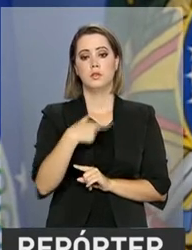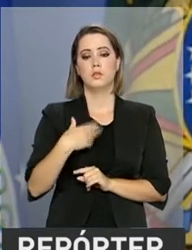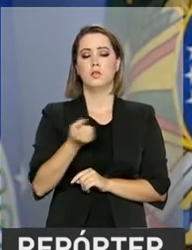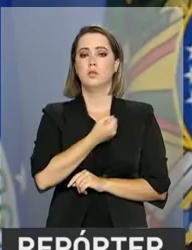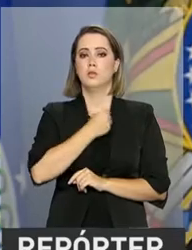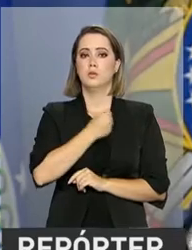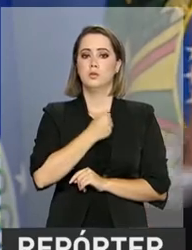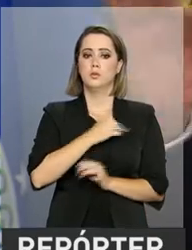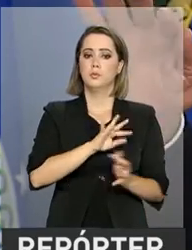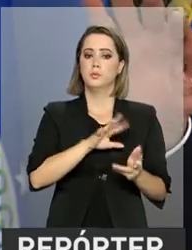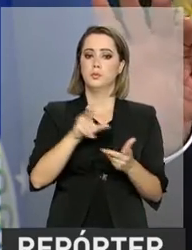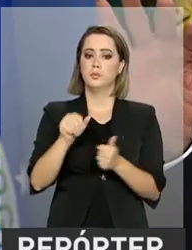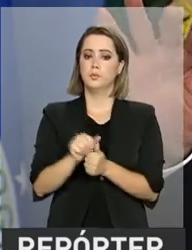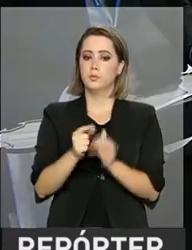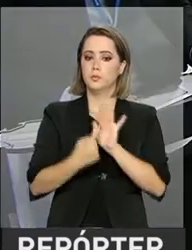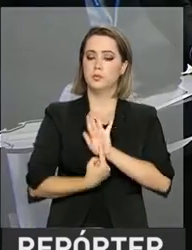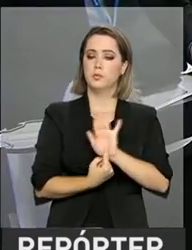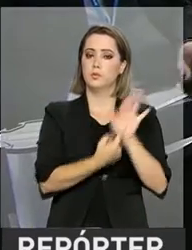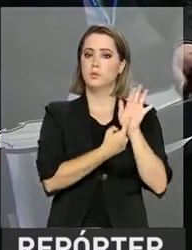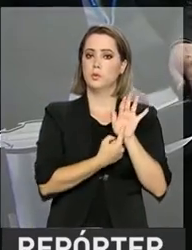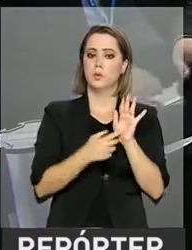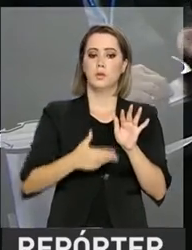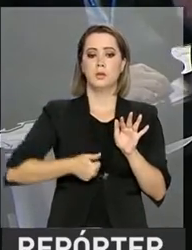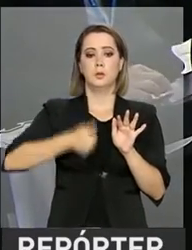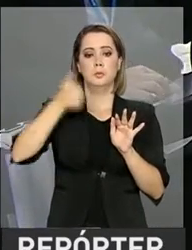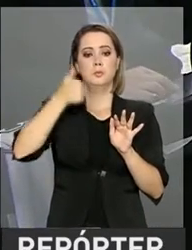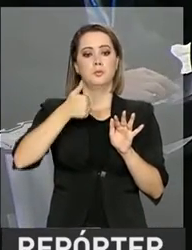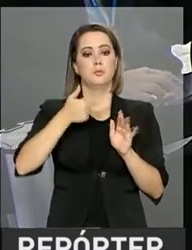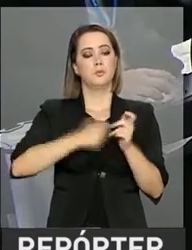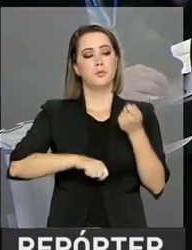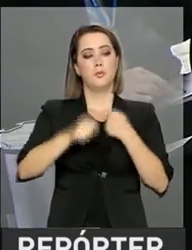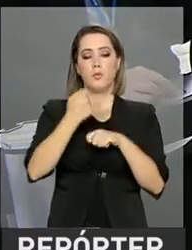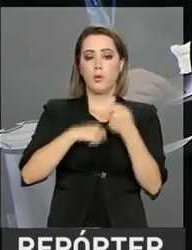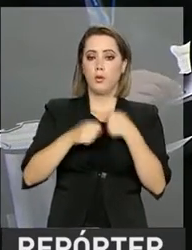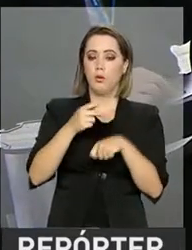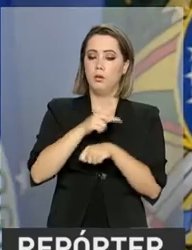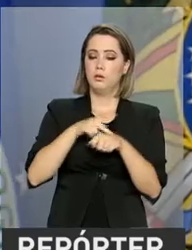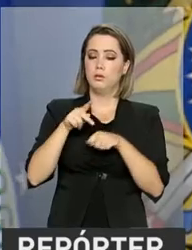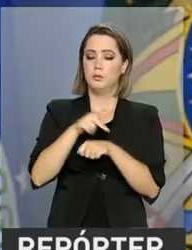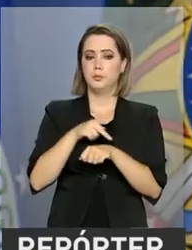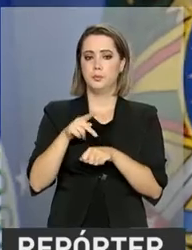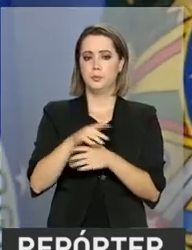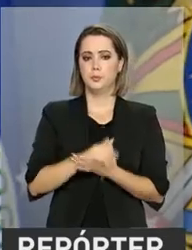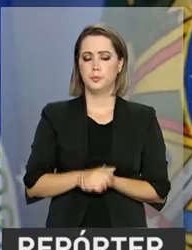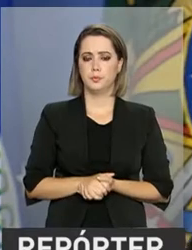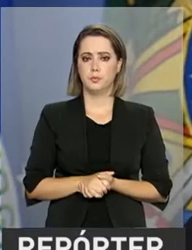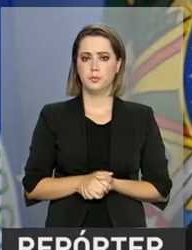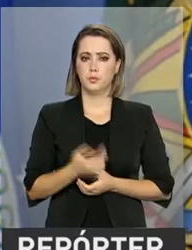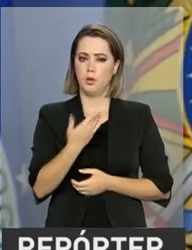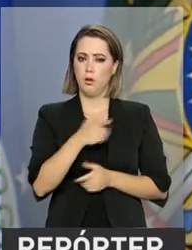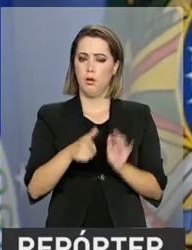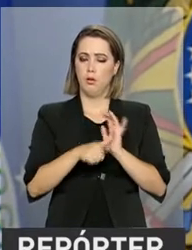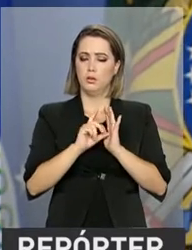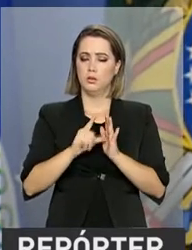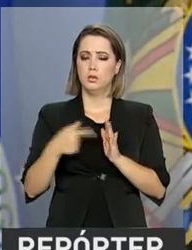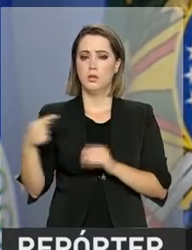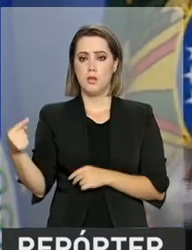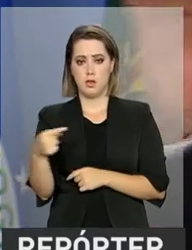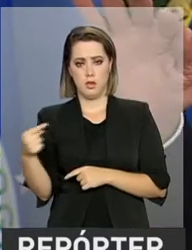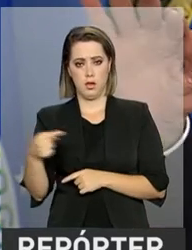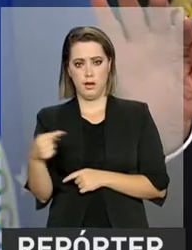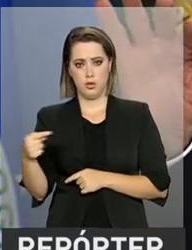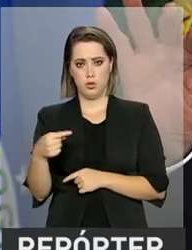sinaliza aos investidores melhoras na situação financeira dos países ela nos tirou do negativo para